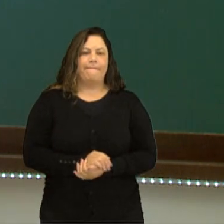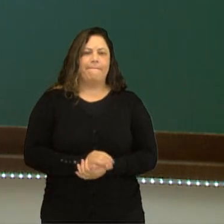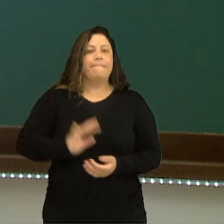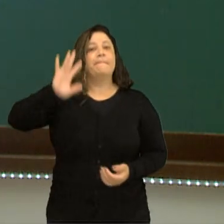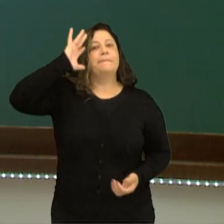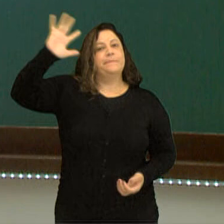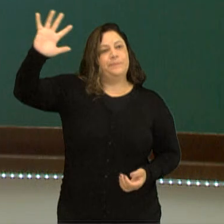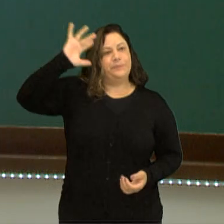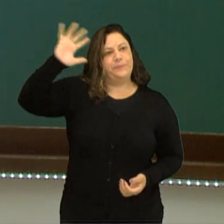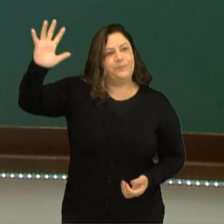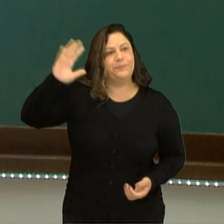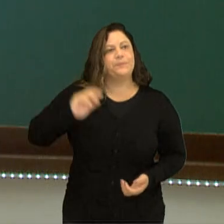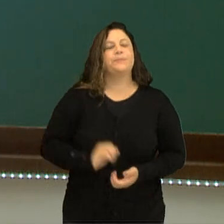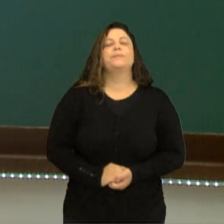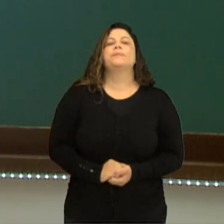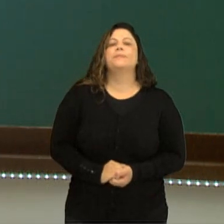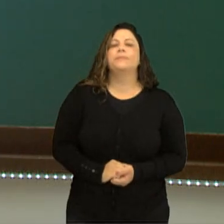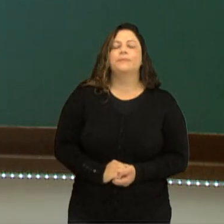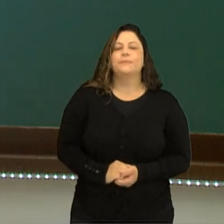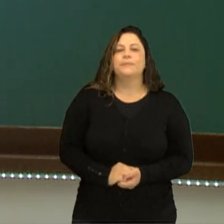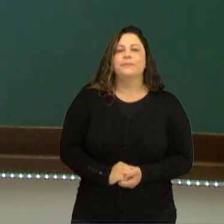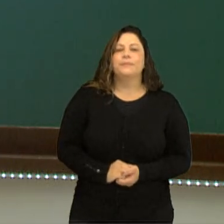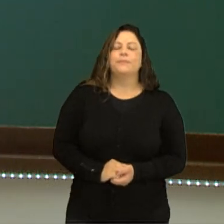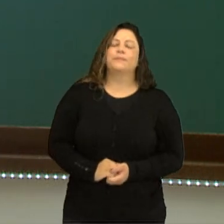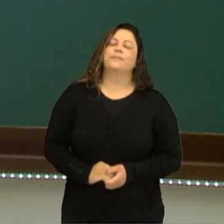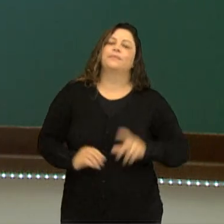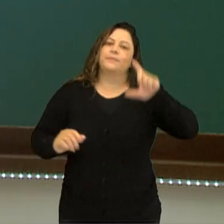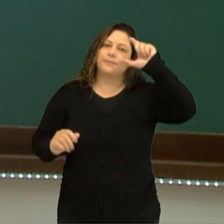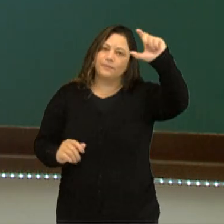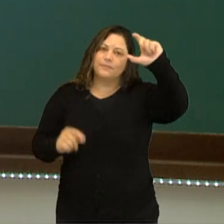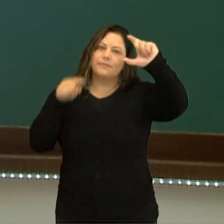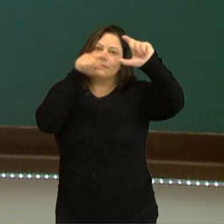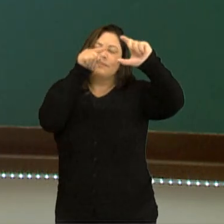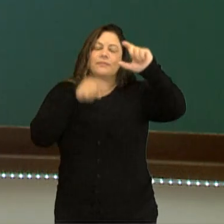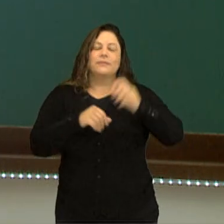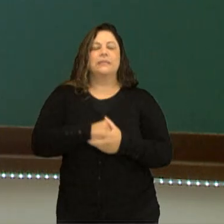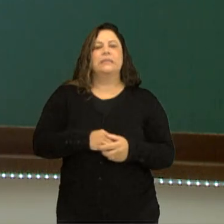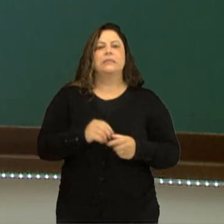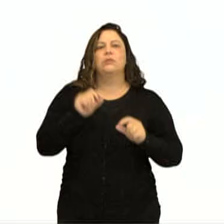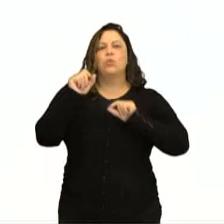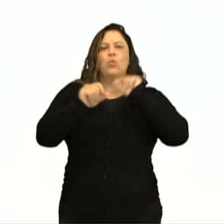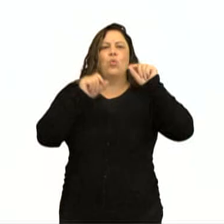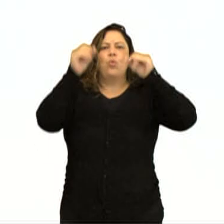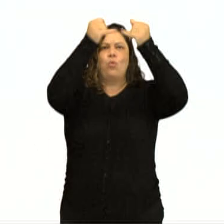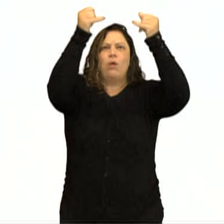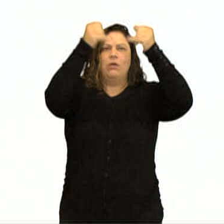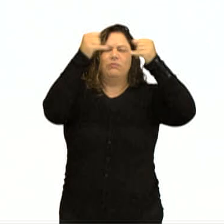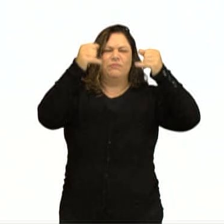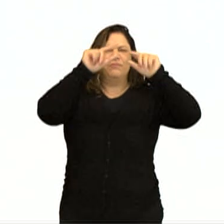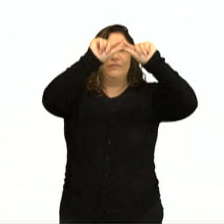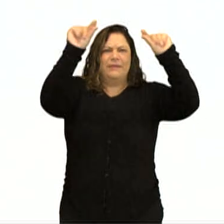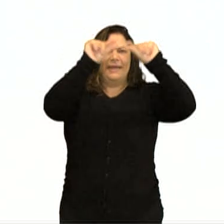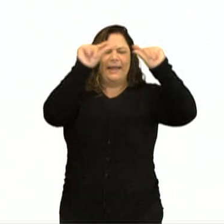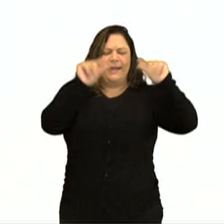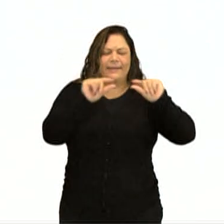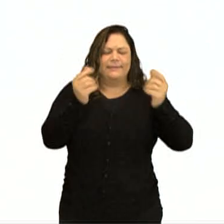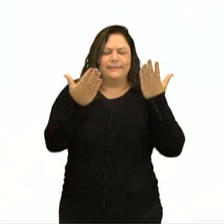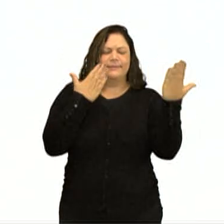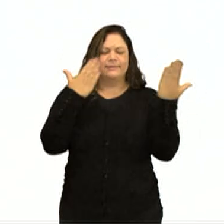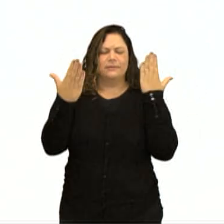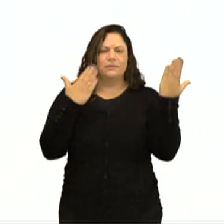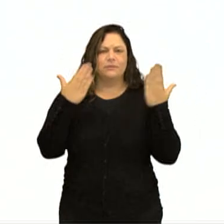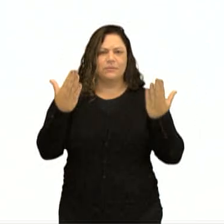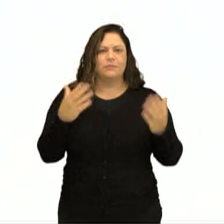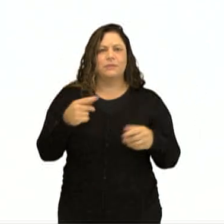Vamos refletir ainda sobre essa estrofe. Em qual verso ocorre uma comparação? Porque ela